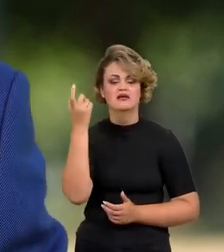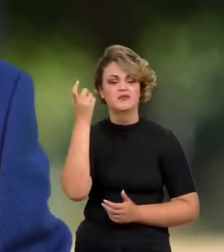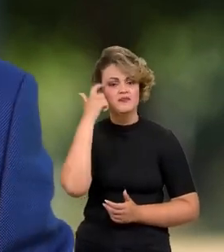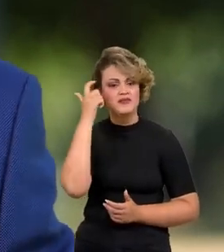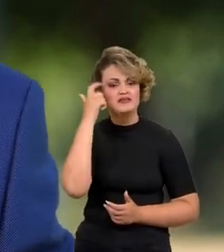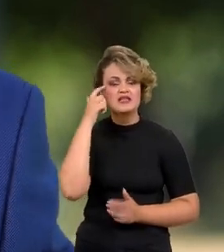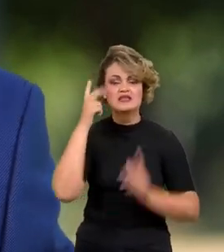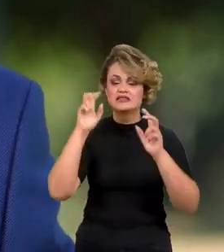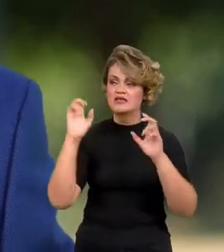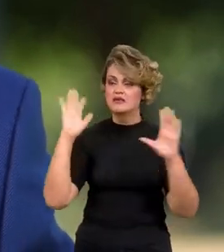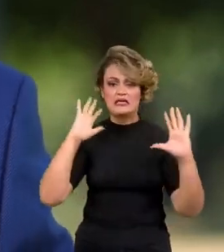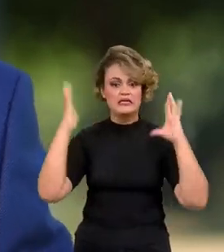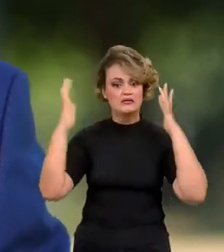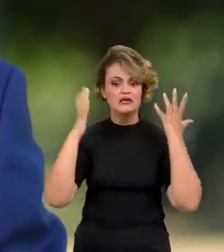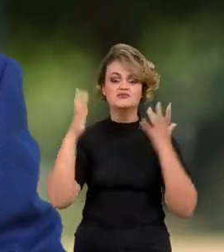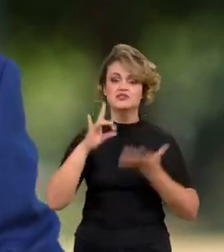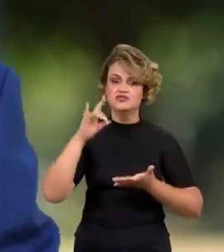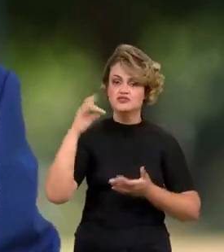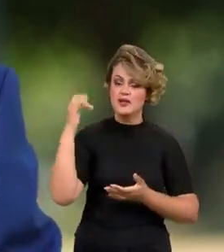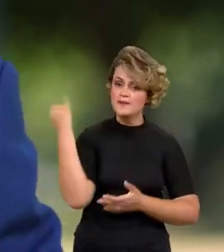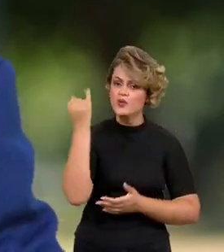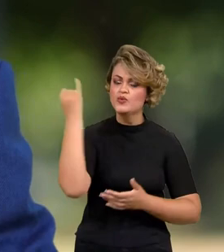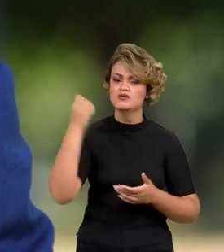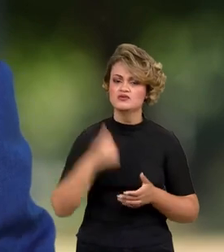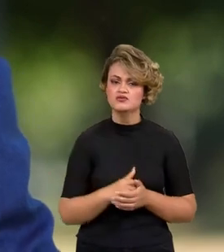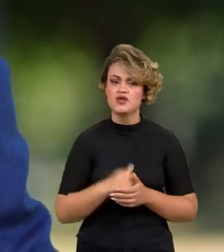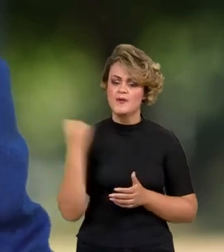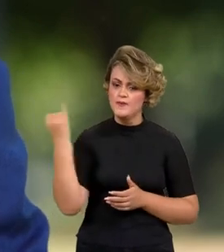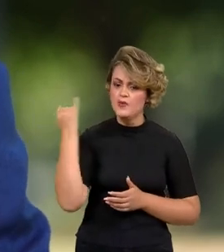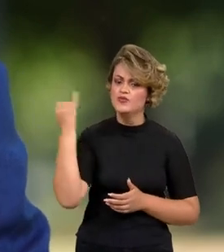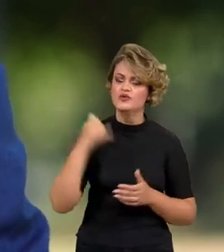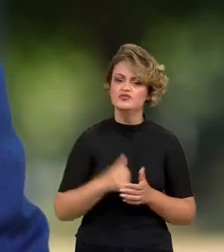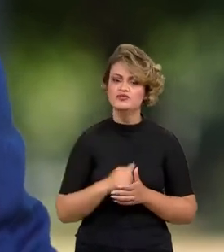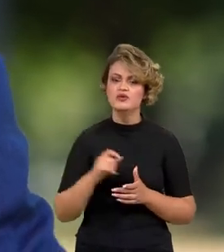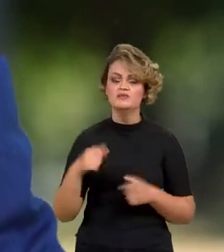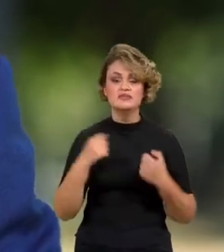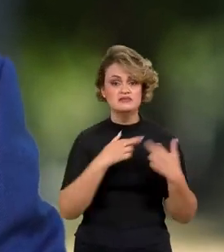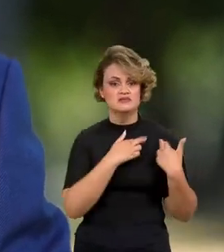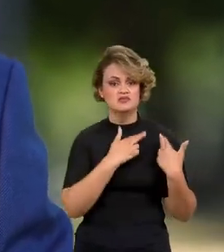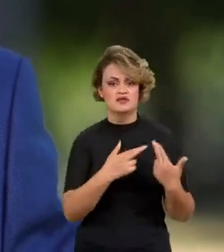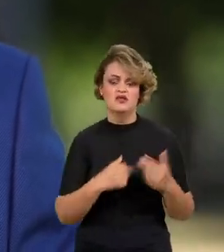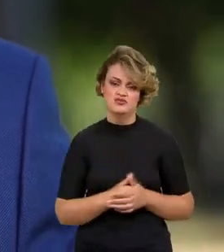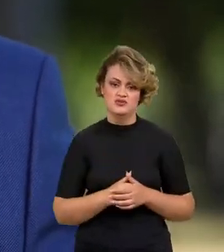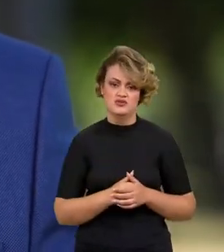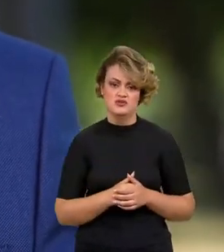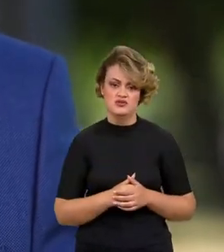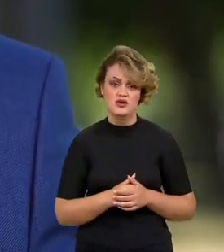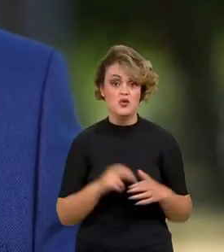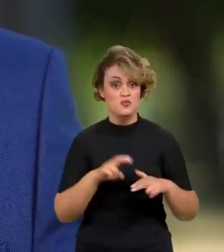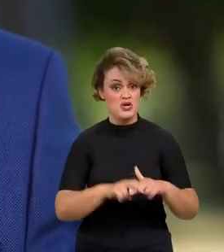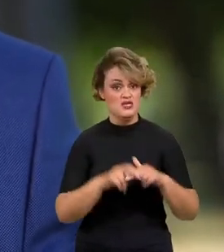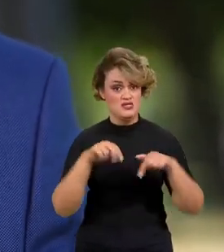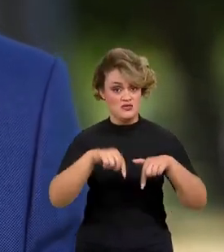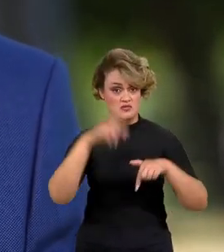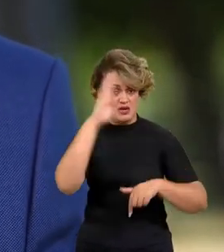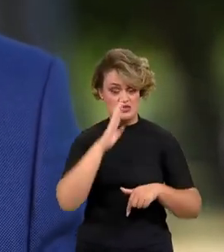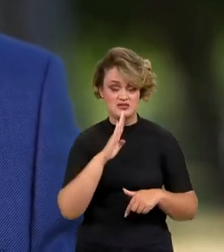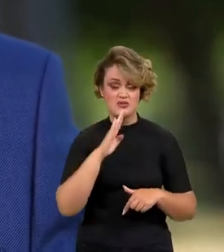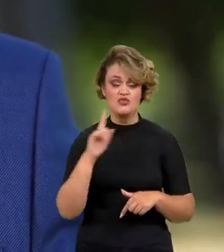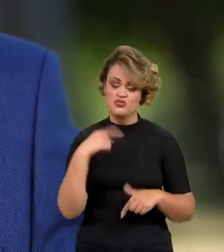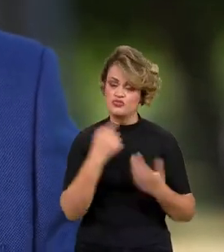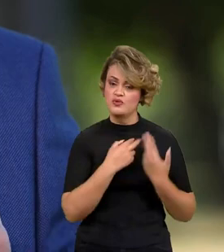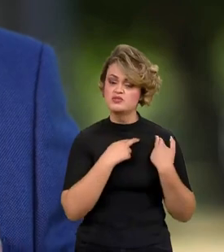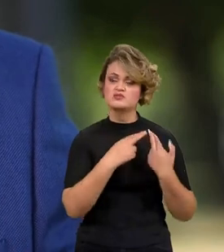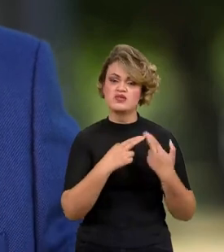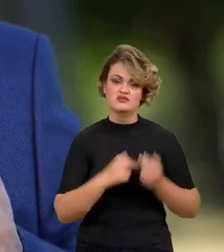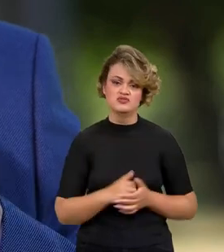climática é uma coisa verdadeira nós precisamos ter mais responsabilidade né por isso que aqui no Brasil nós Assumimos responsabilidade